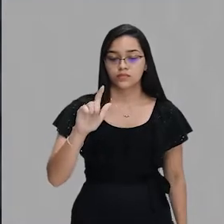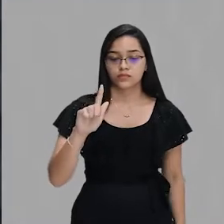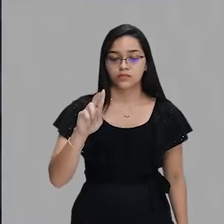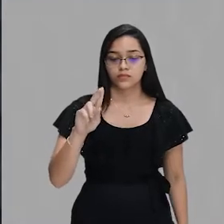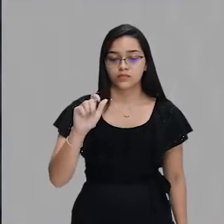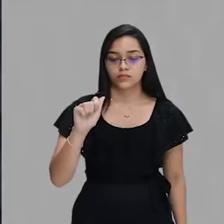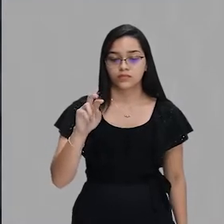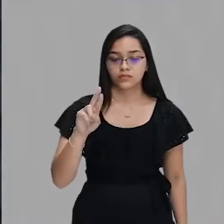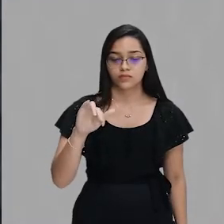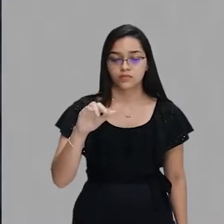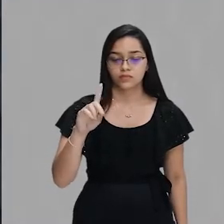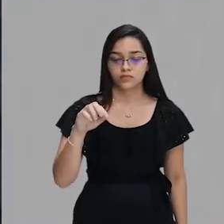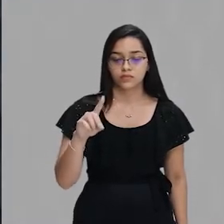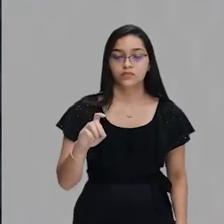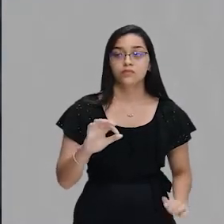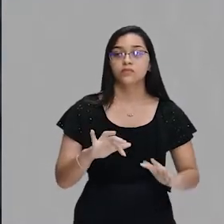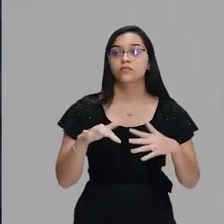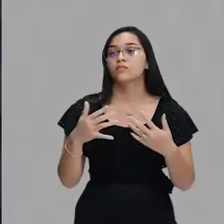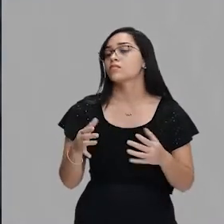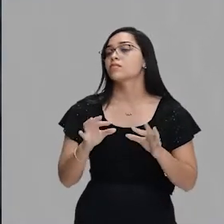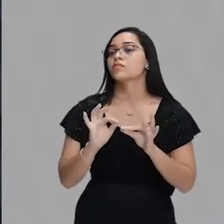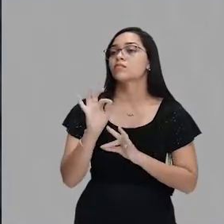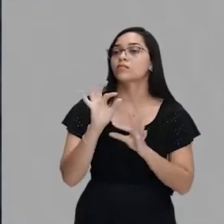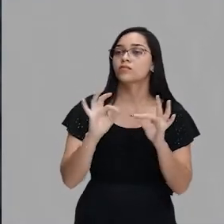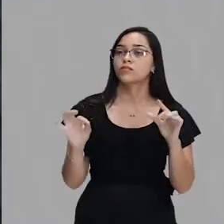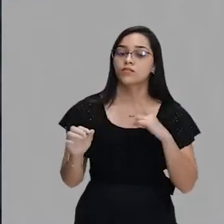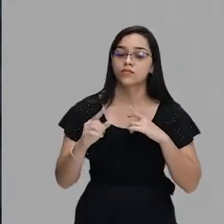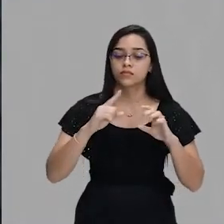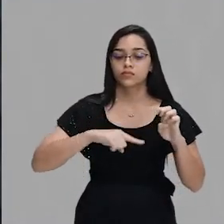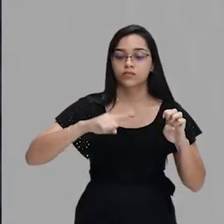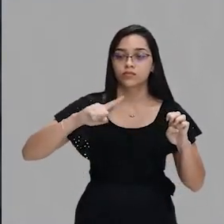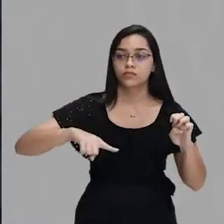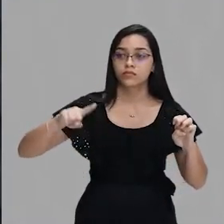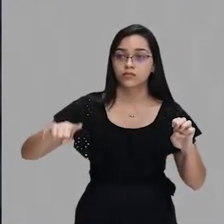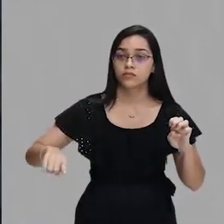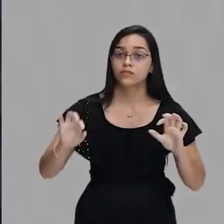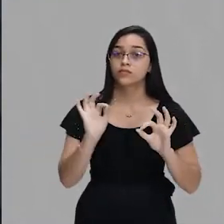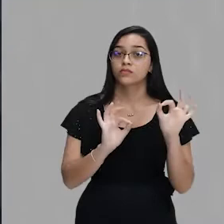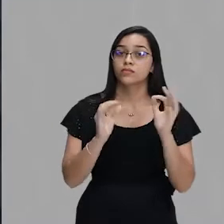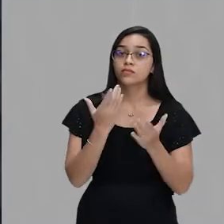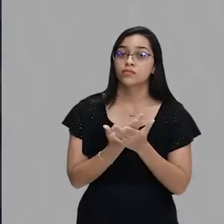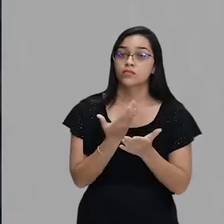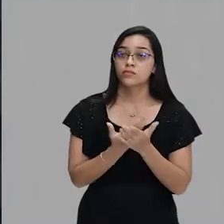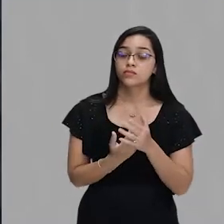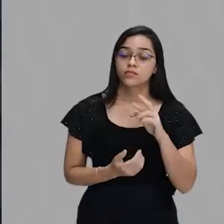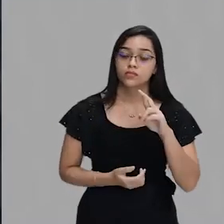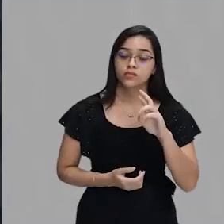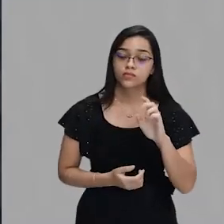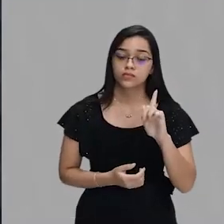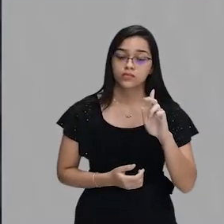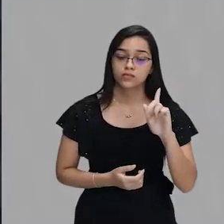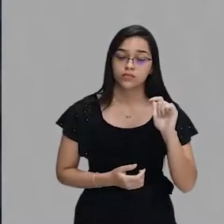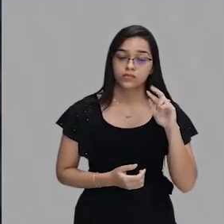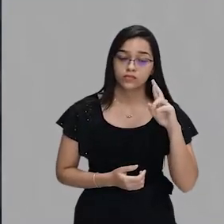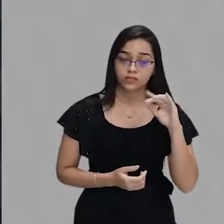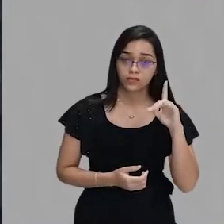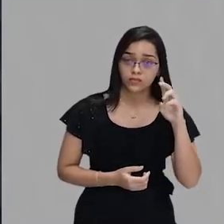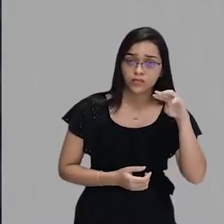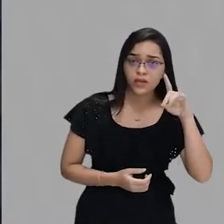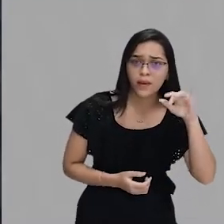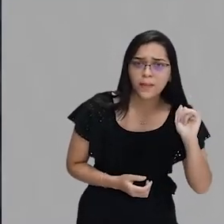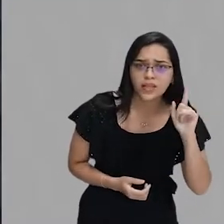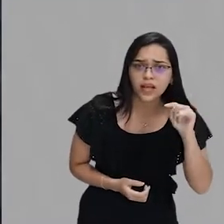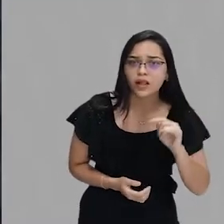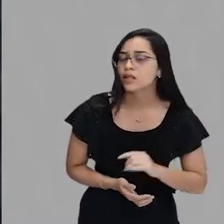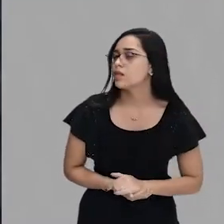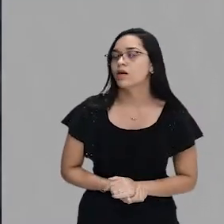mais regular. Qual é a medida na estatística que trabalha a questão da regularidade? É a média?